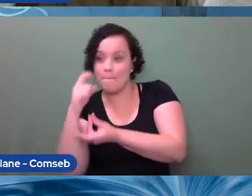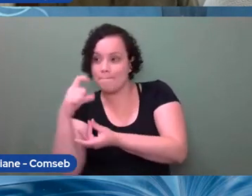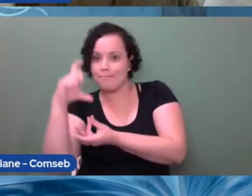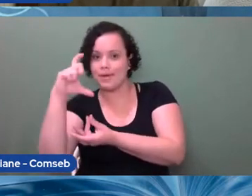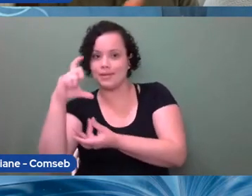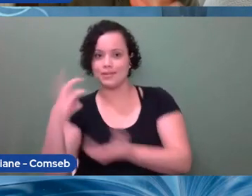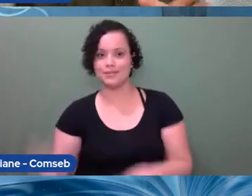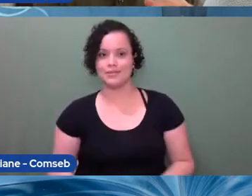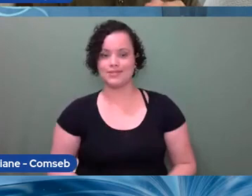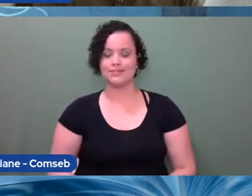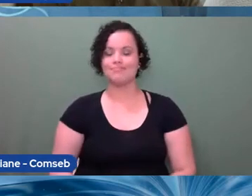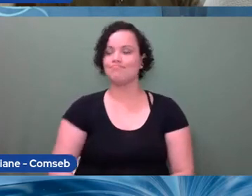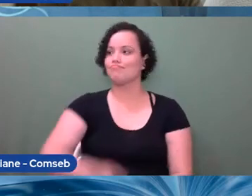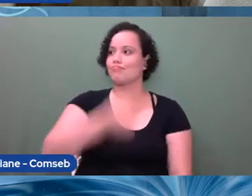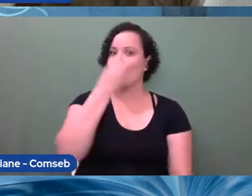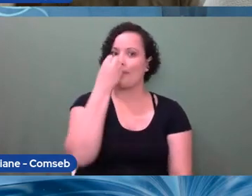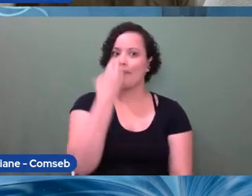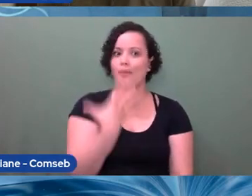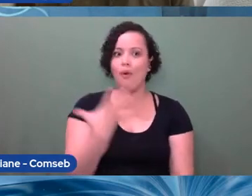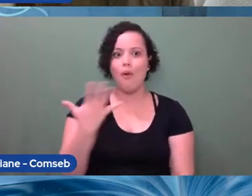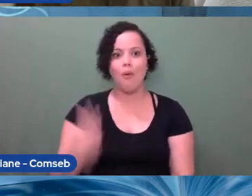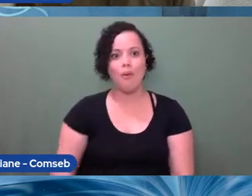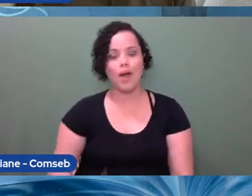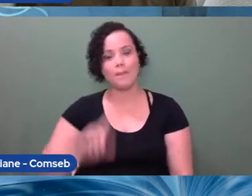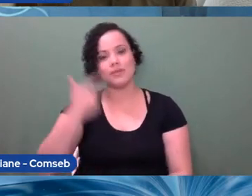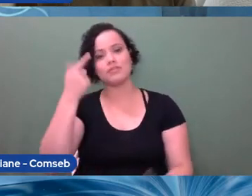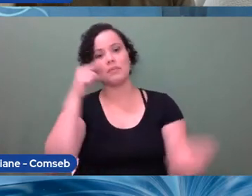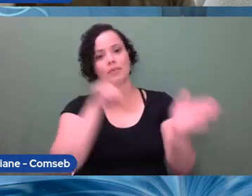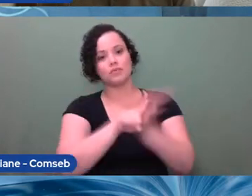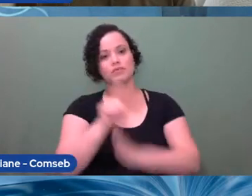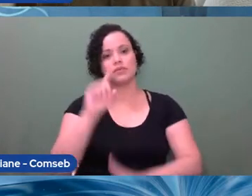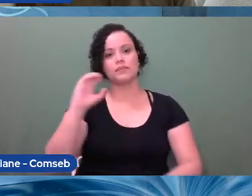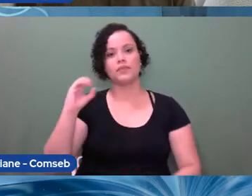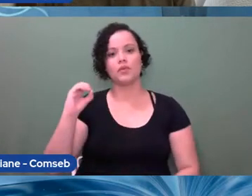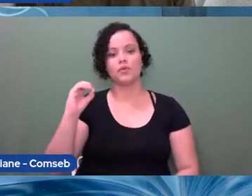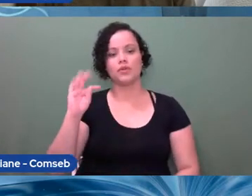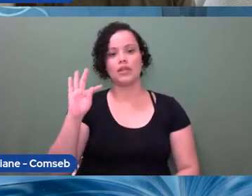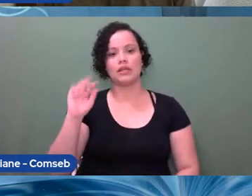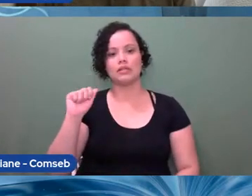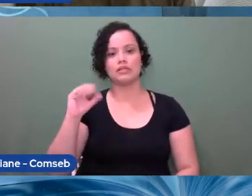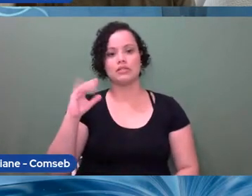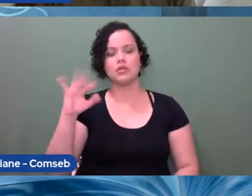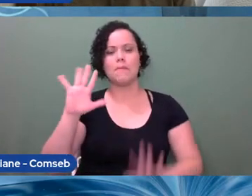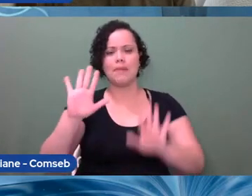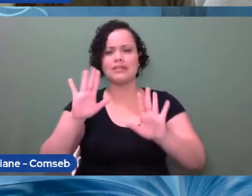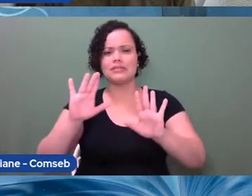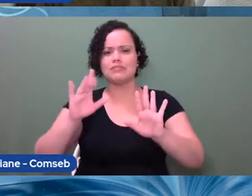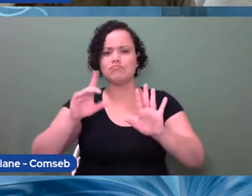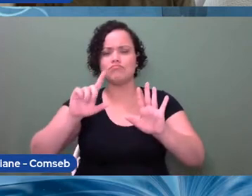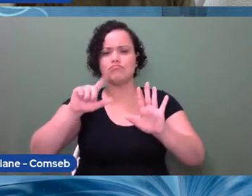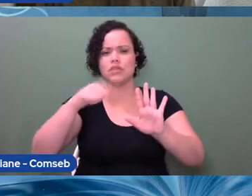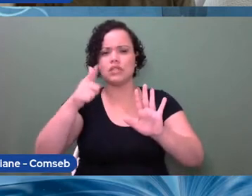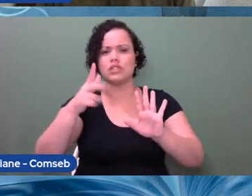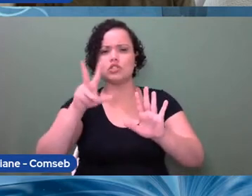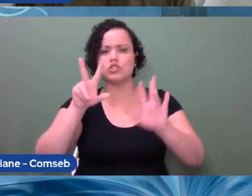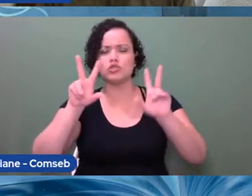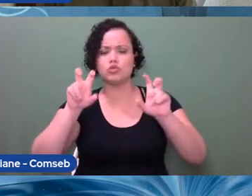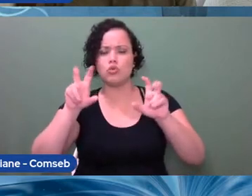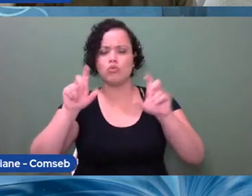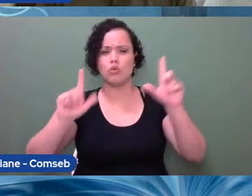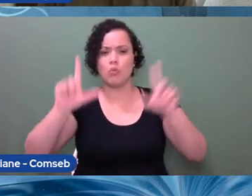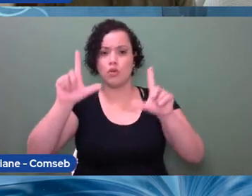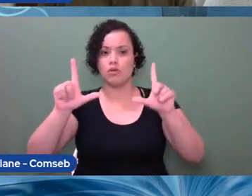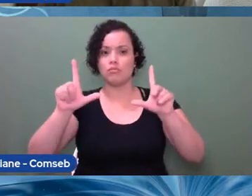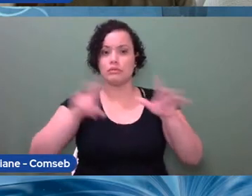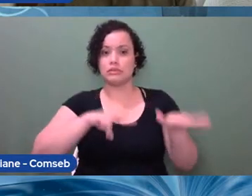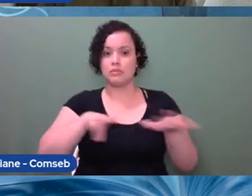Muito bom, José Alberto. Próxima questão é para o Otacílio, mas antes da gente recuperar uma questão ainda sobre o programa passado, Otacílio,